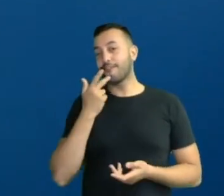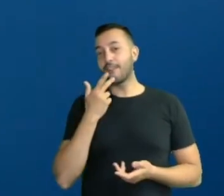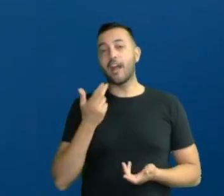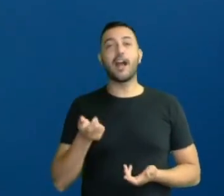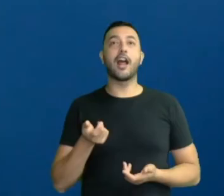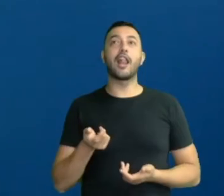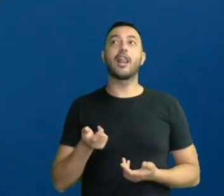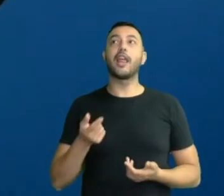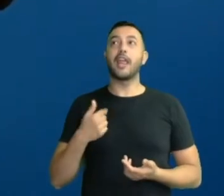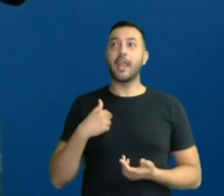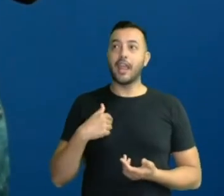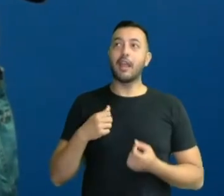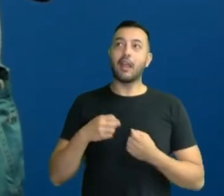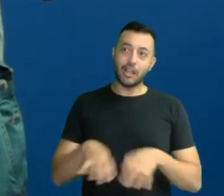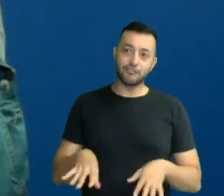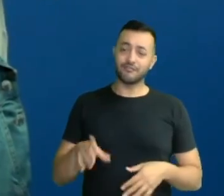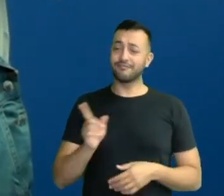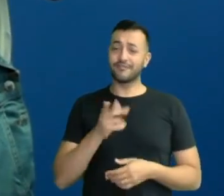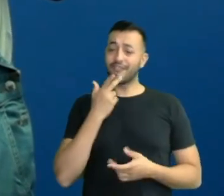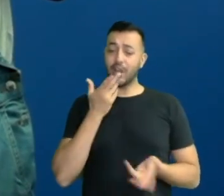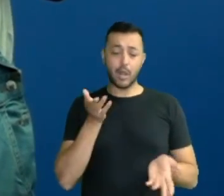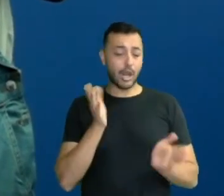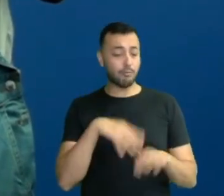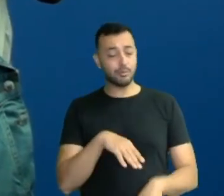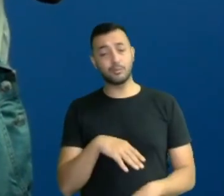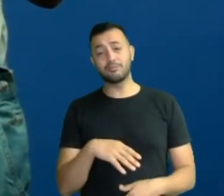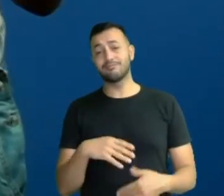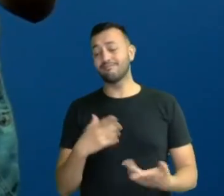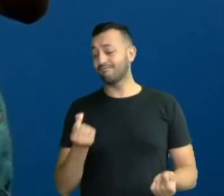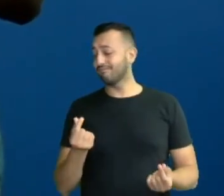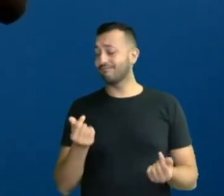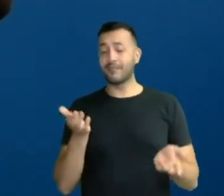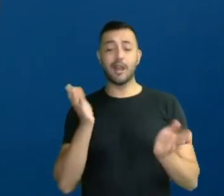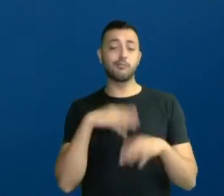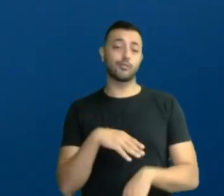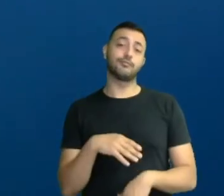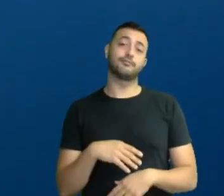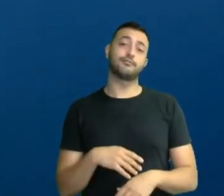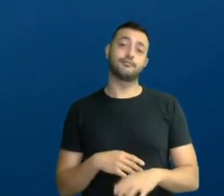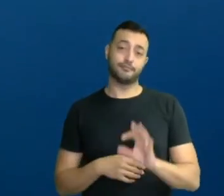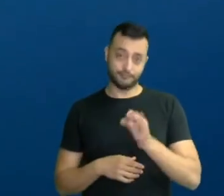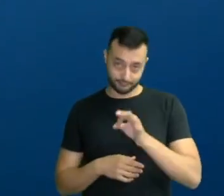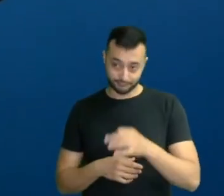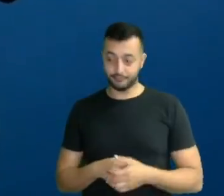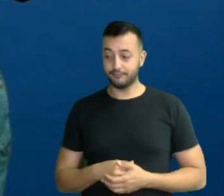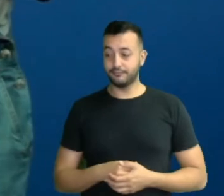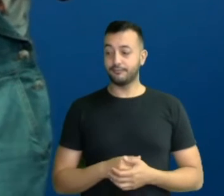gastou o dinheiro com o que não devia, a gente diz que acabou, você me acabou o dinheiro, tá bom?